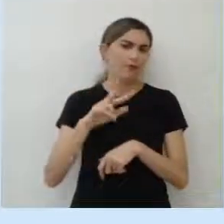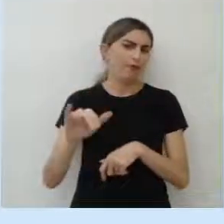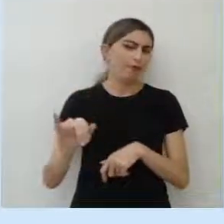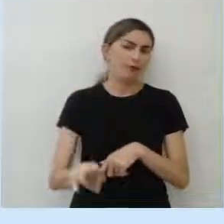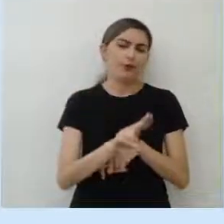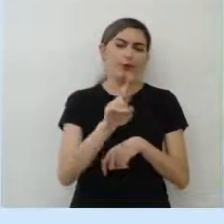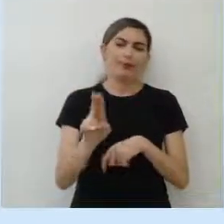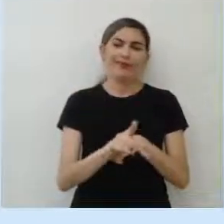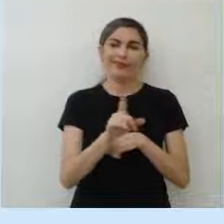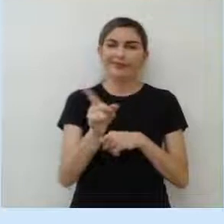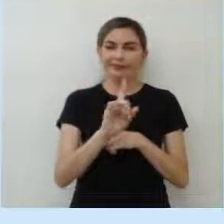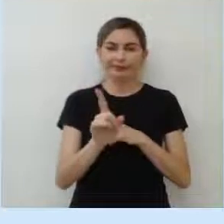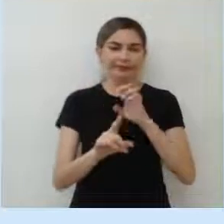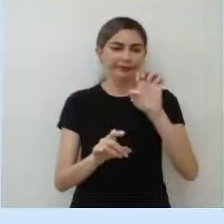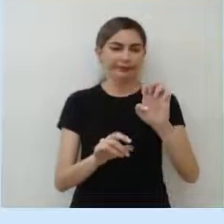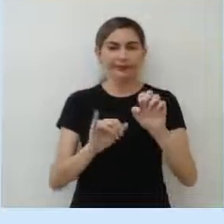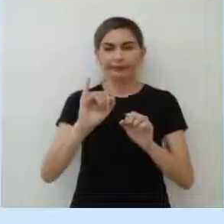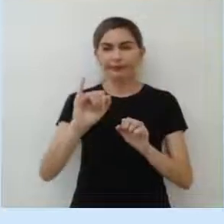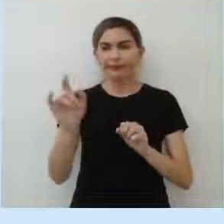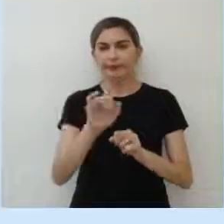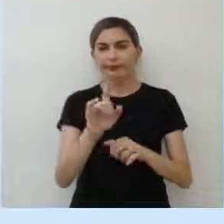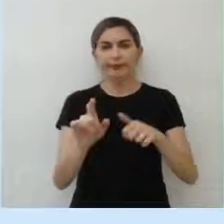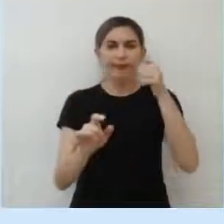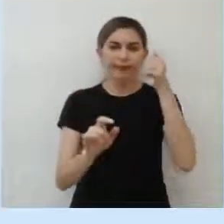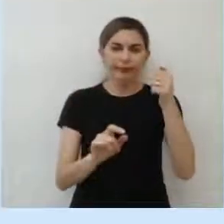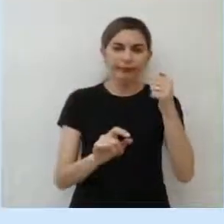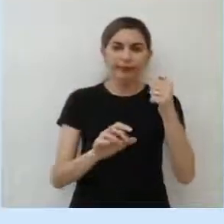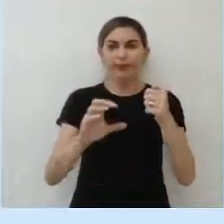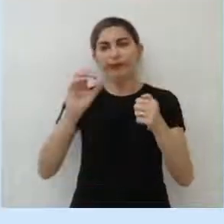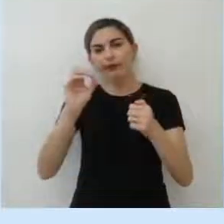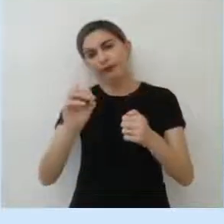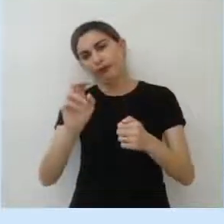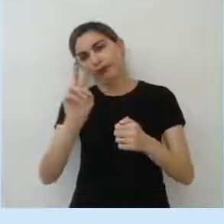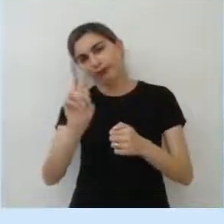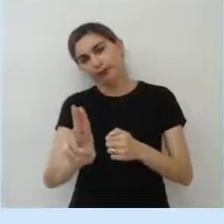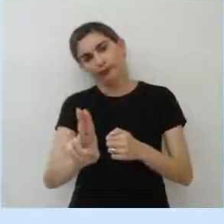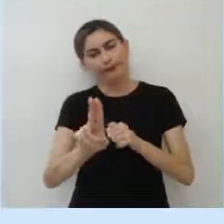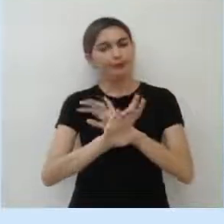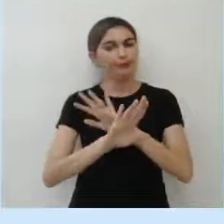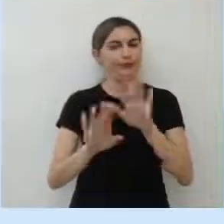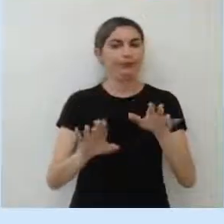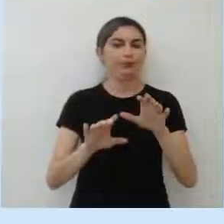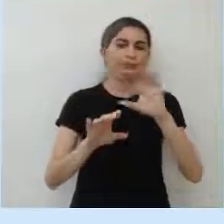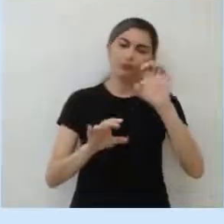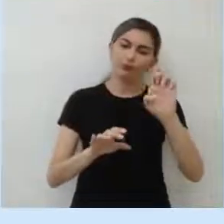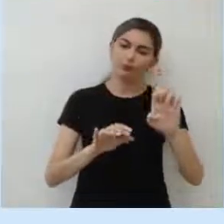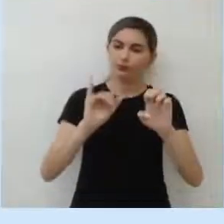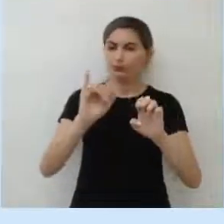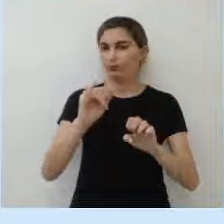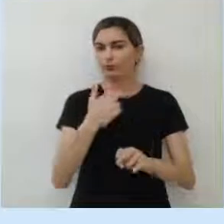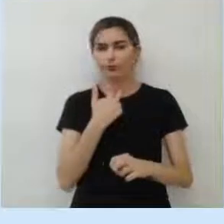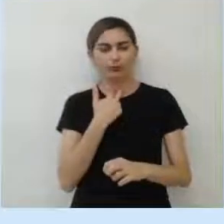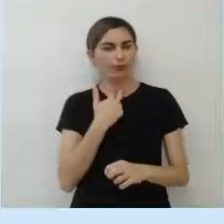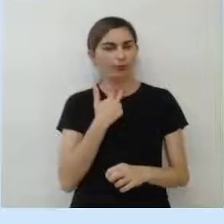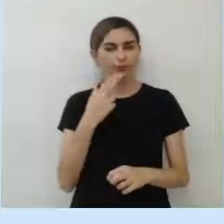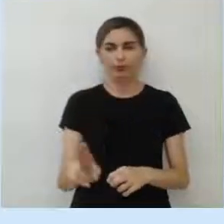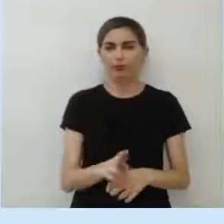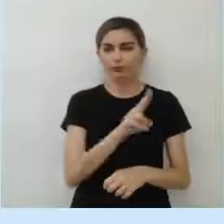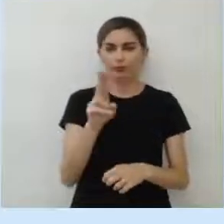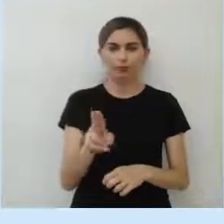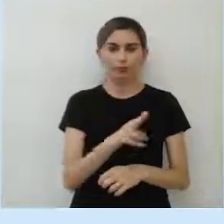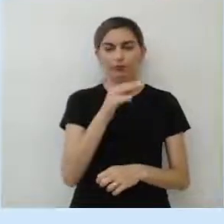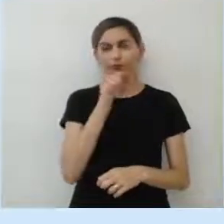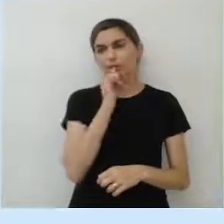o C cedilha com E e com I. A gente vai usar com A, com O e com U, menos com E e com I. Então, por